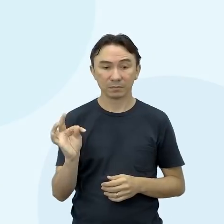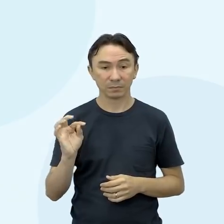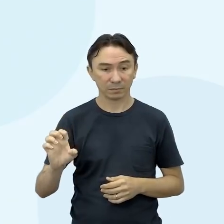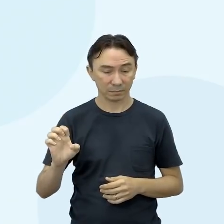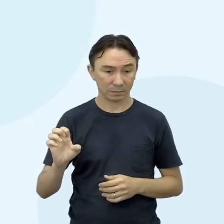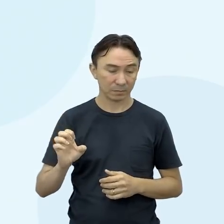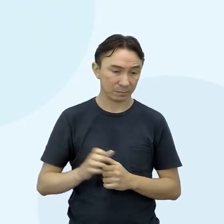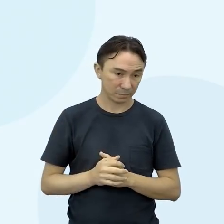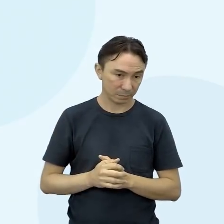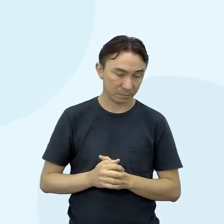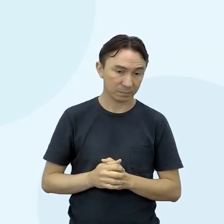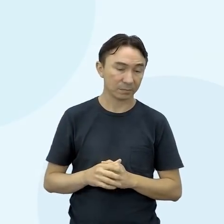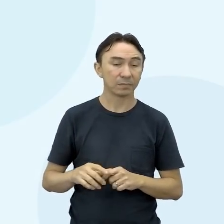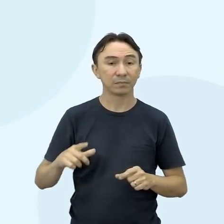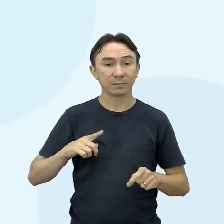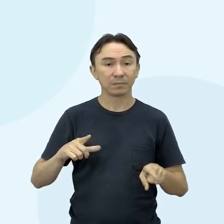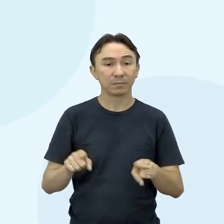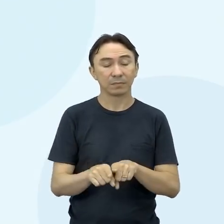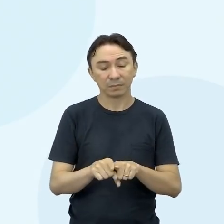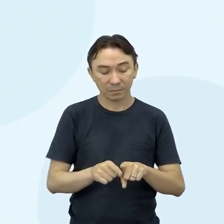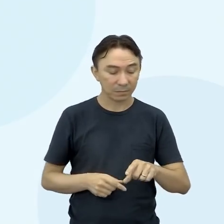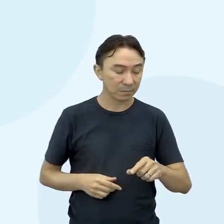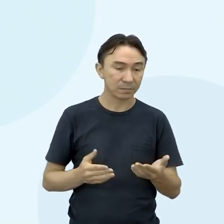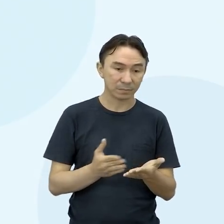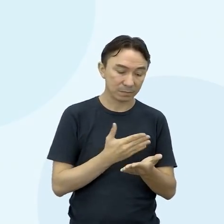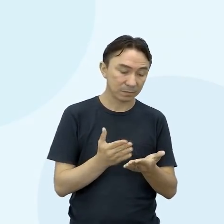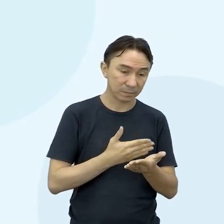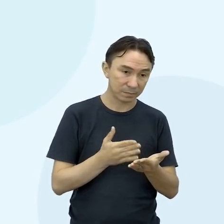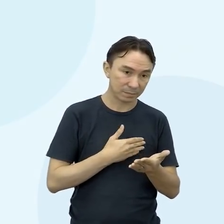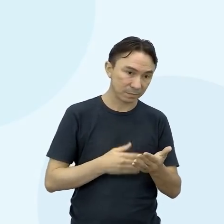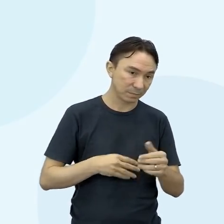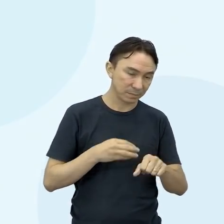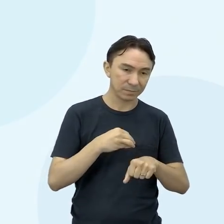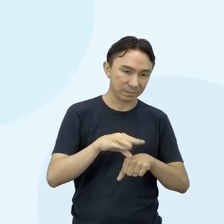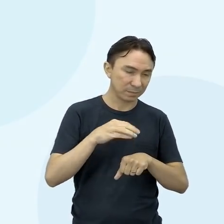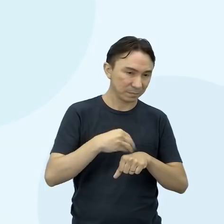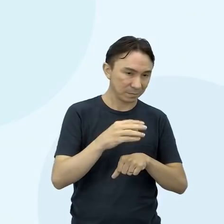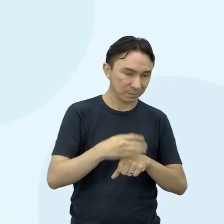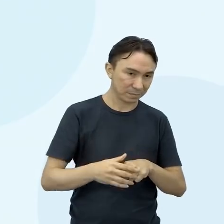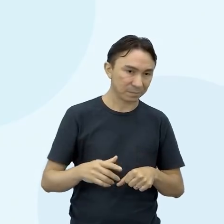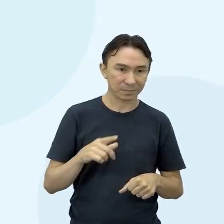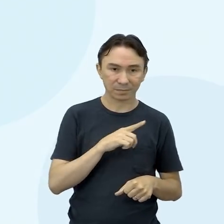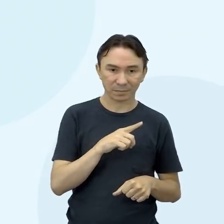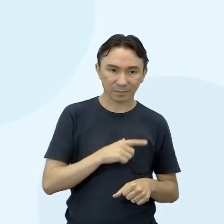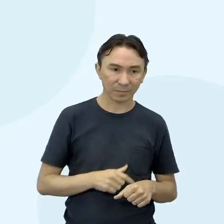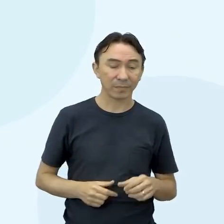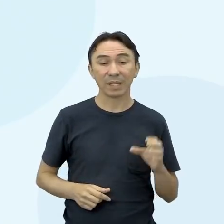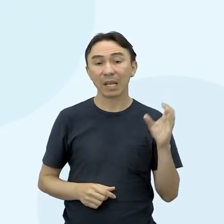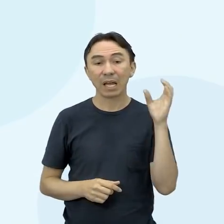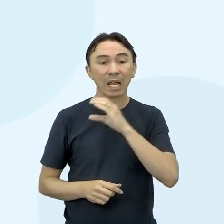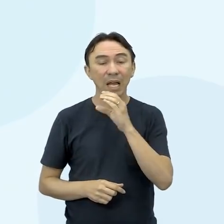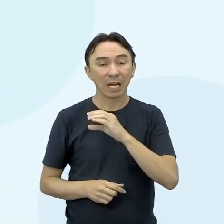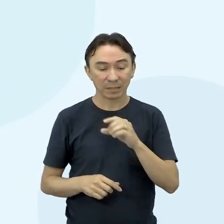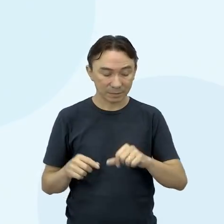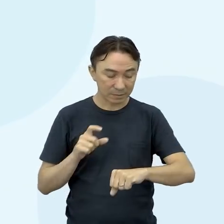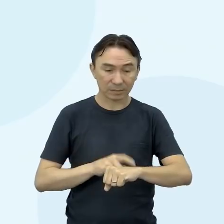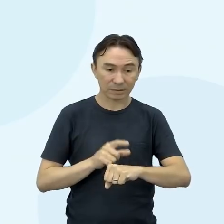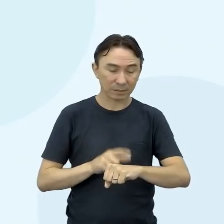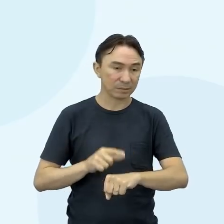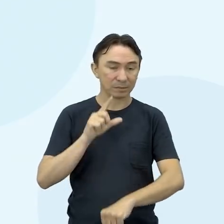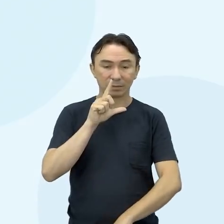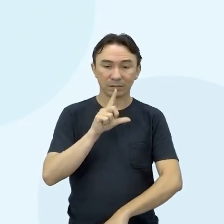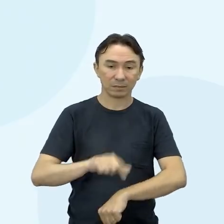algumas referências e eu vou deixar o Marcos falar da nossa avaliação rapidamente, porque o nosso tempo já